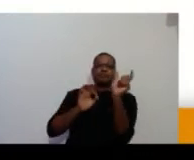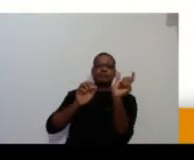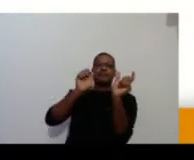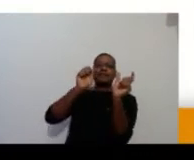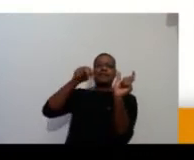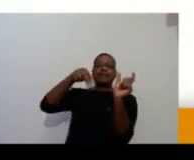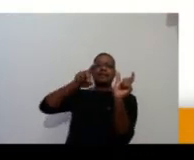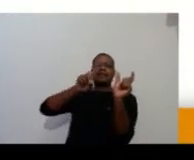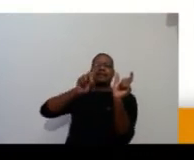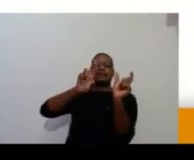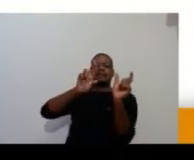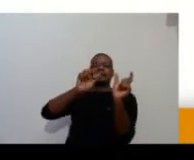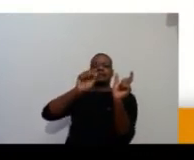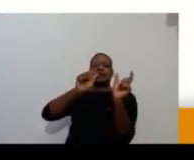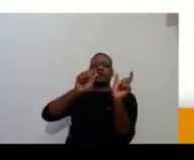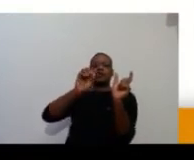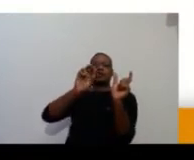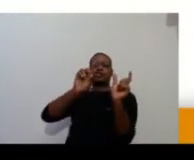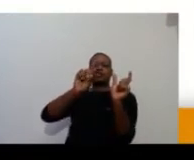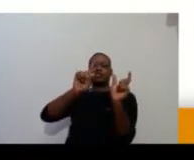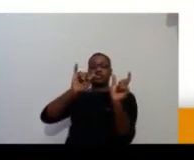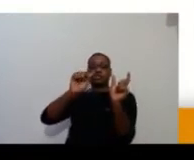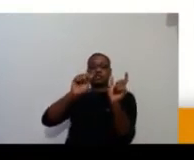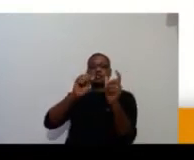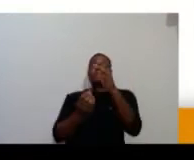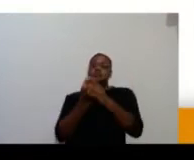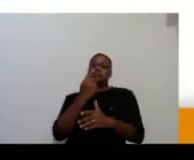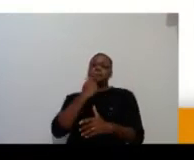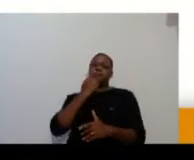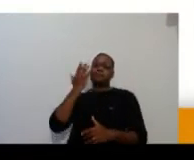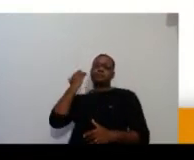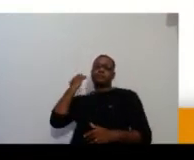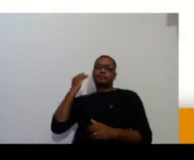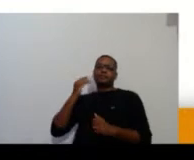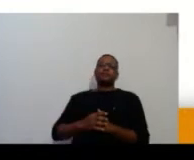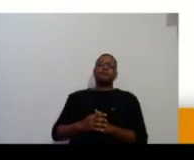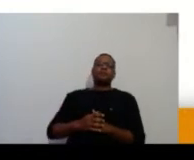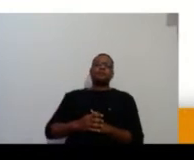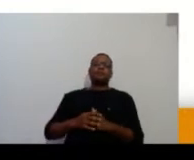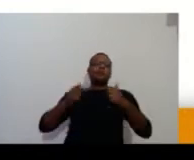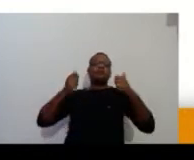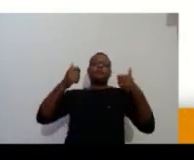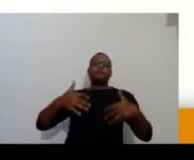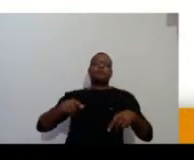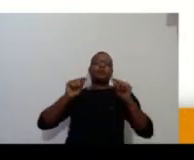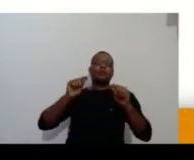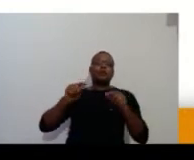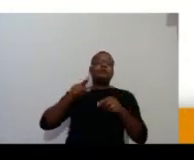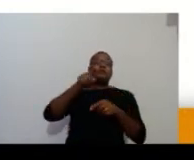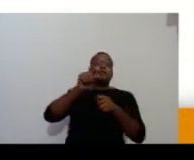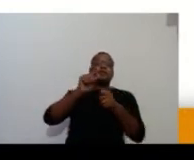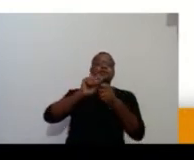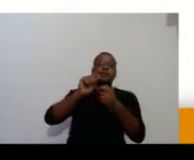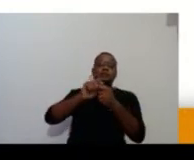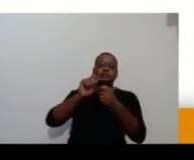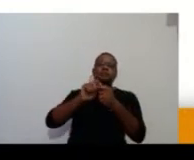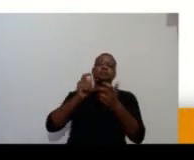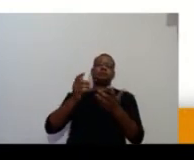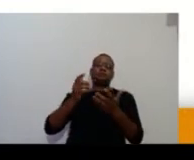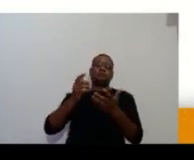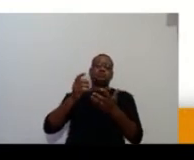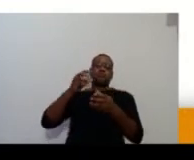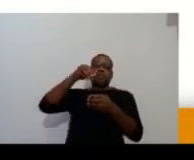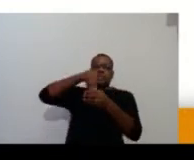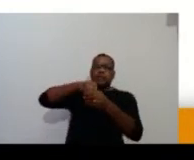diz o que você tem que estudar, né? Aqui está a tua matriz do teu curso. Tu vai estudar isso daqui. Agora, como você vai estudar? O adulto é